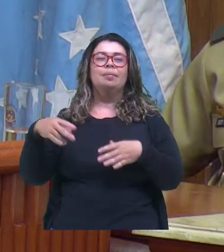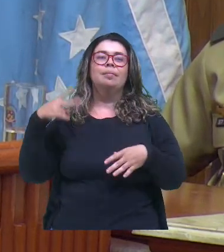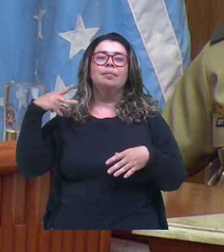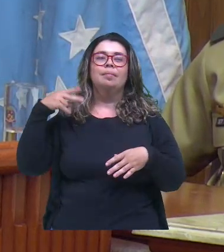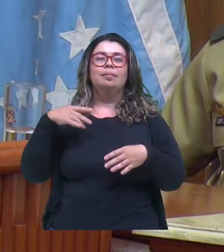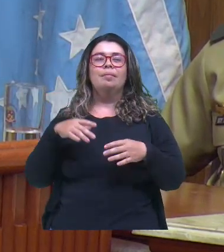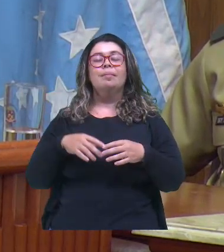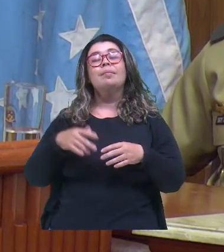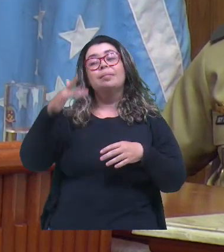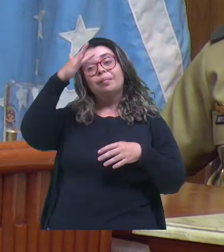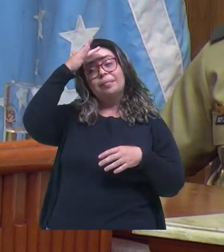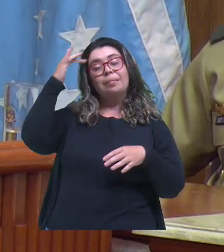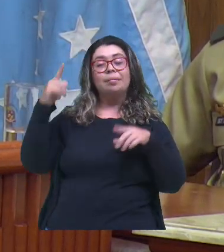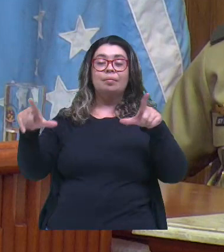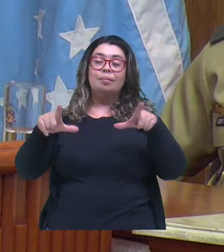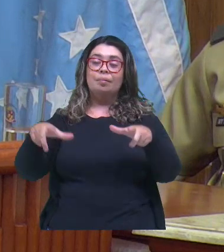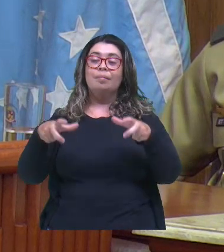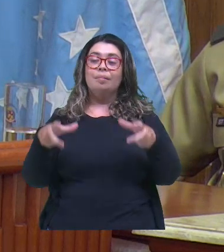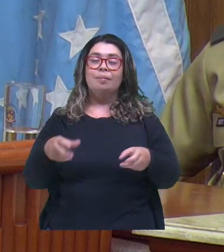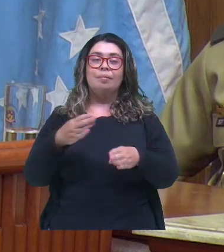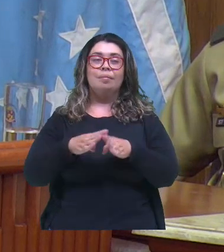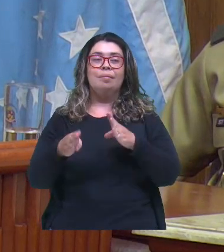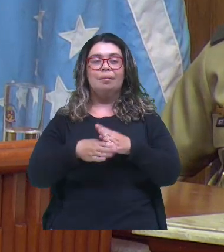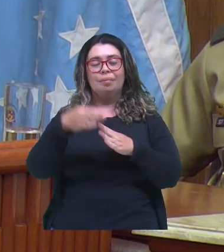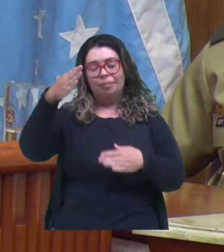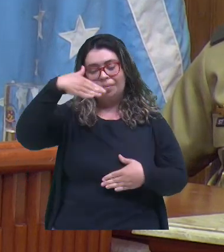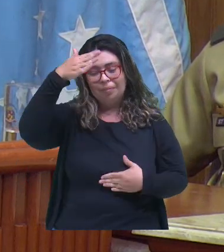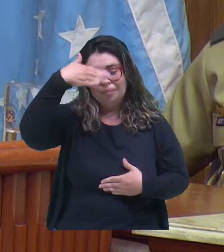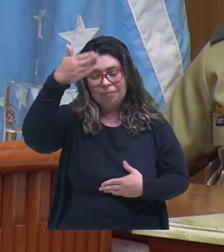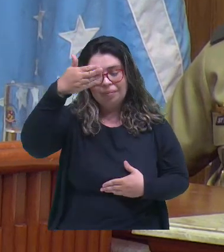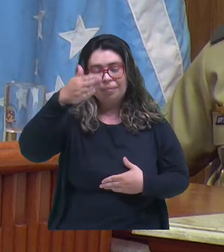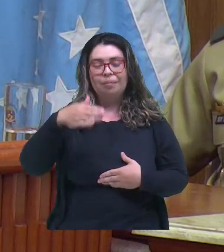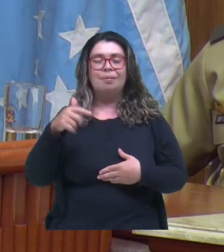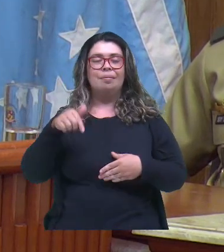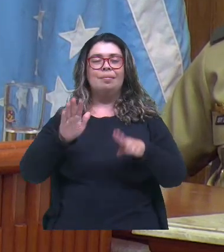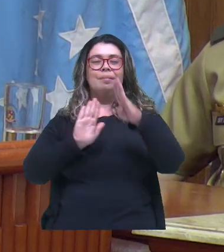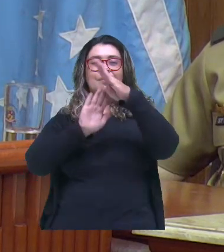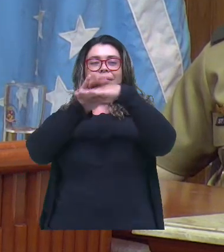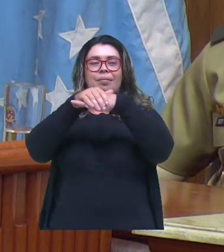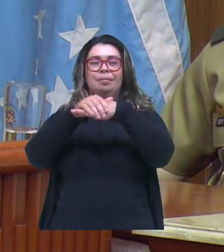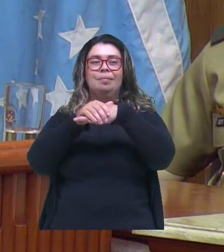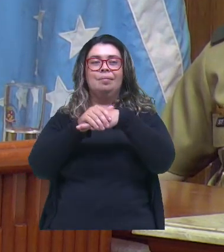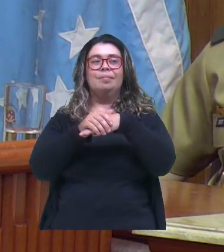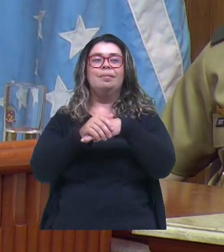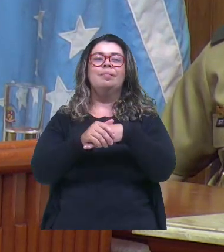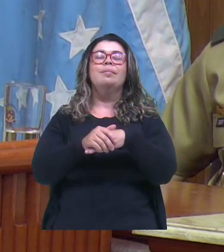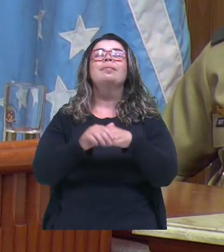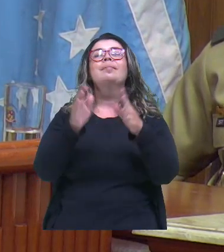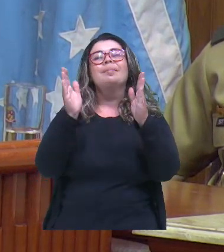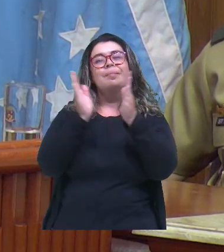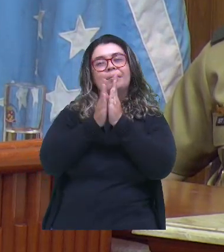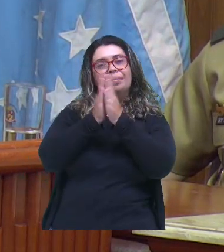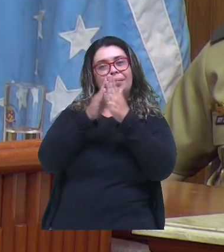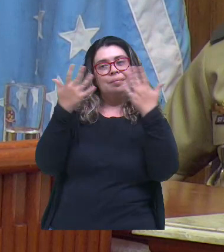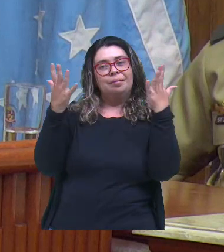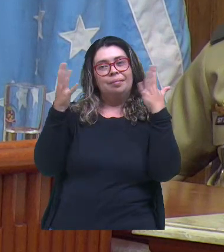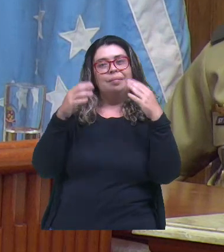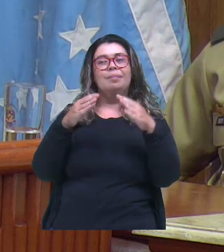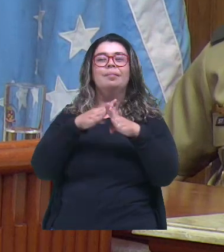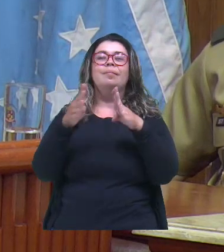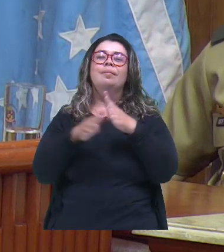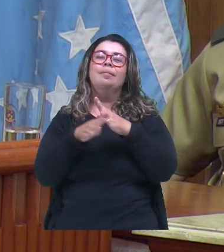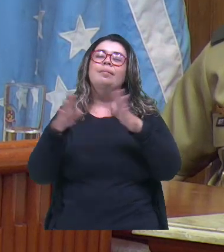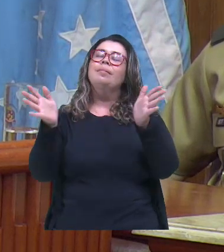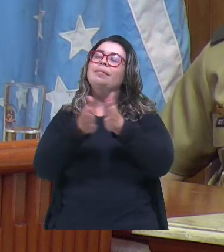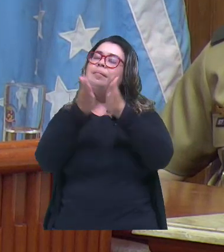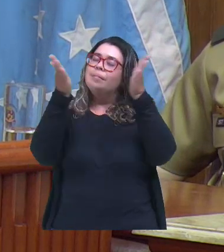casa e a todos, né, os homenageados nesta noite. O meu muito parabéns a todos vocês pelo brilhante trabalho que vocês